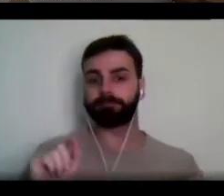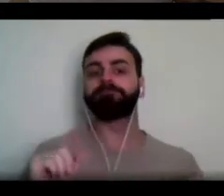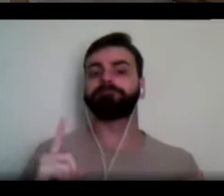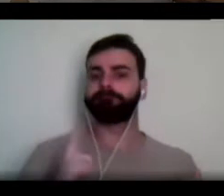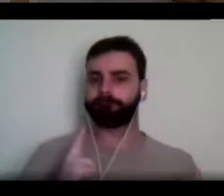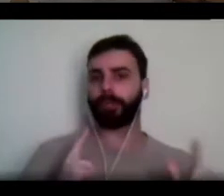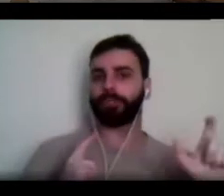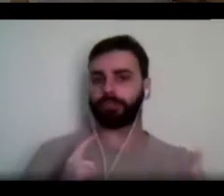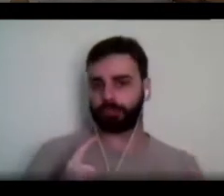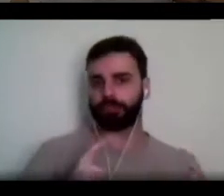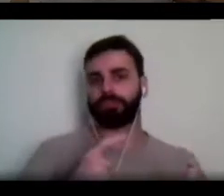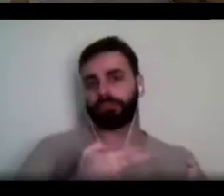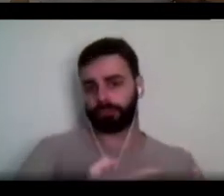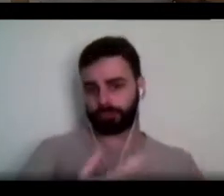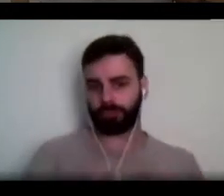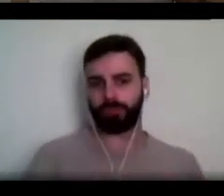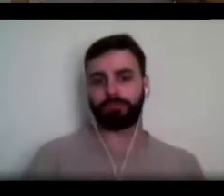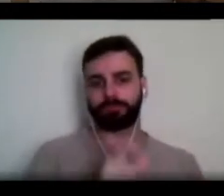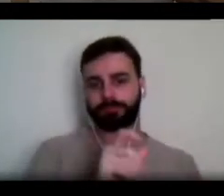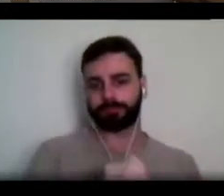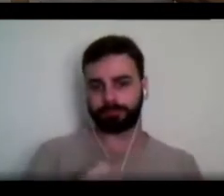sua equação de cinemática,